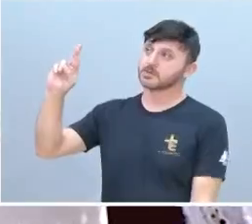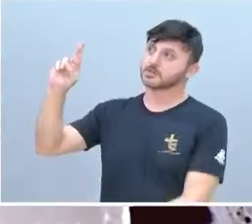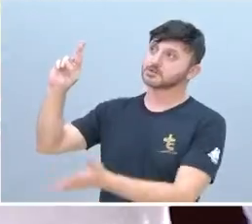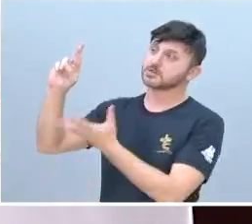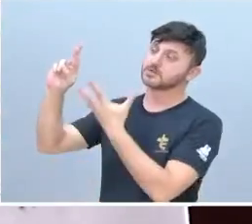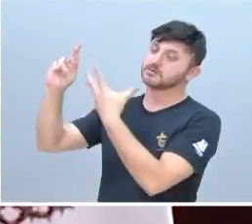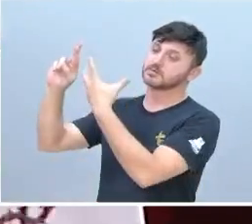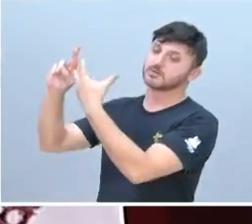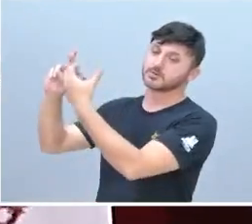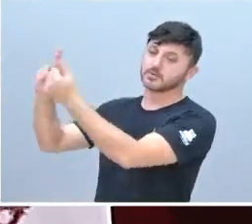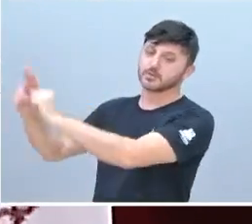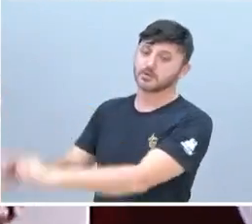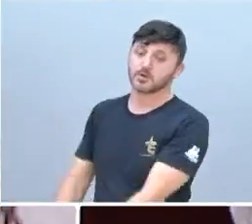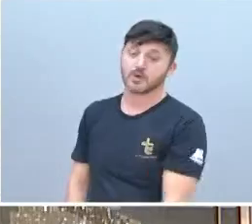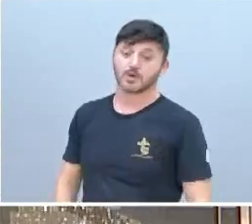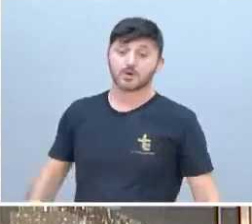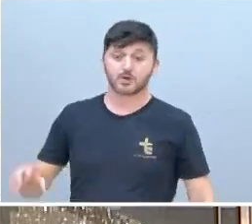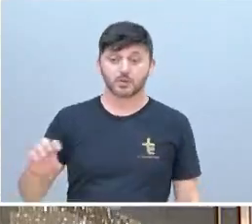Recebe,